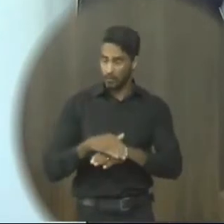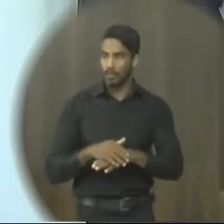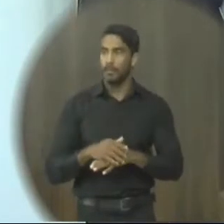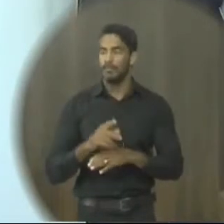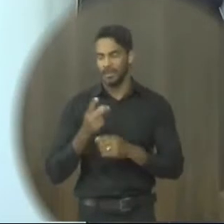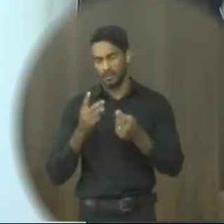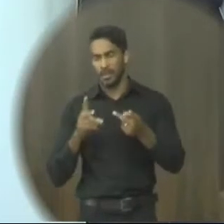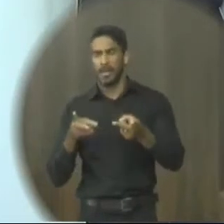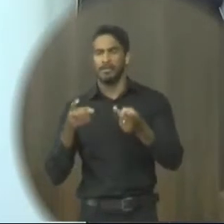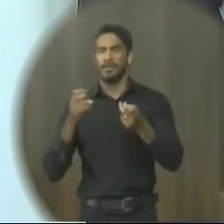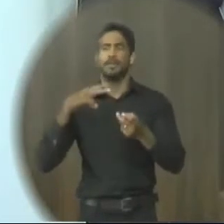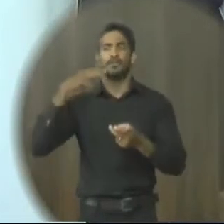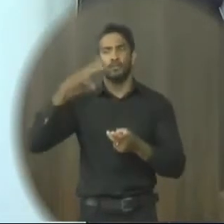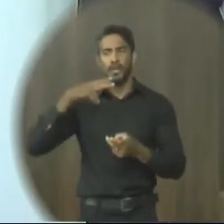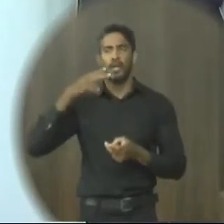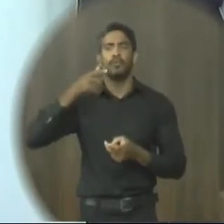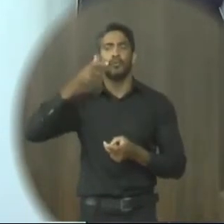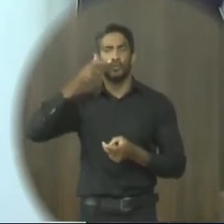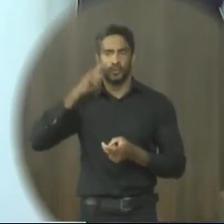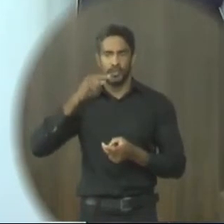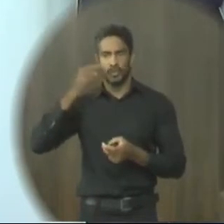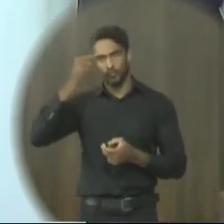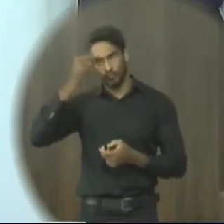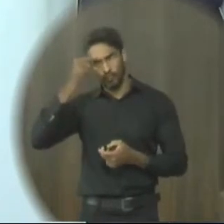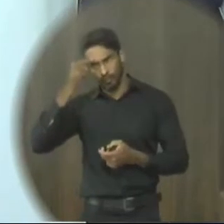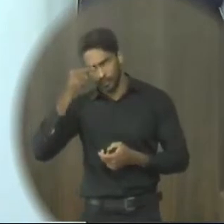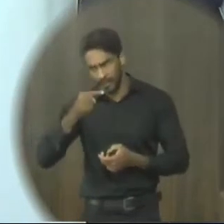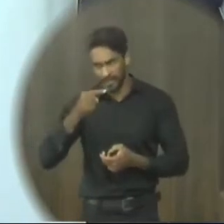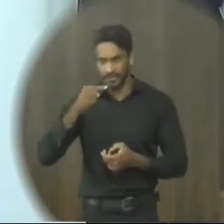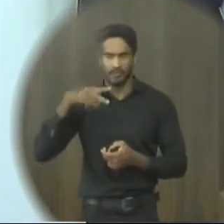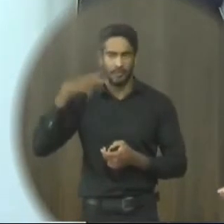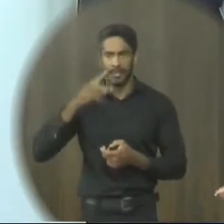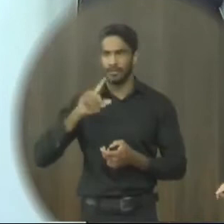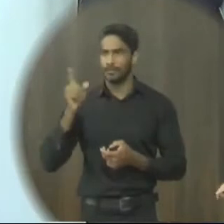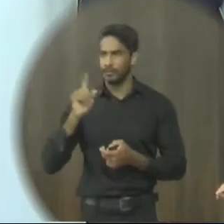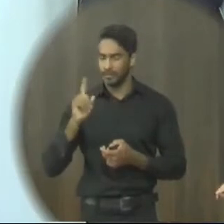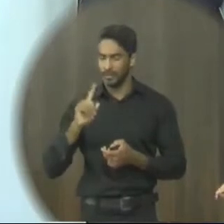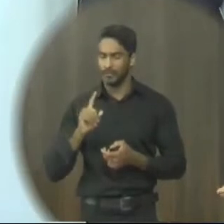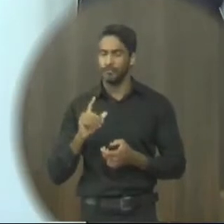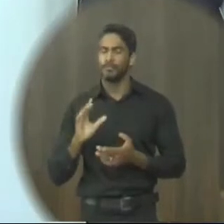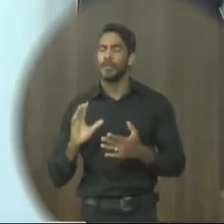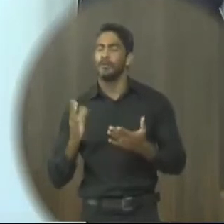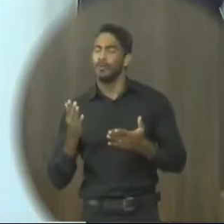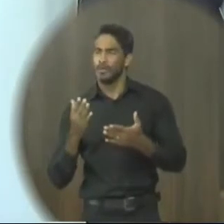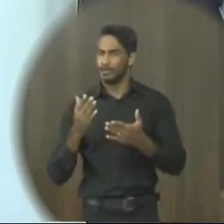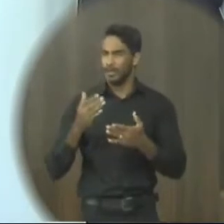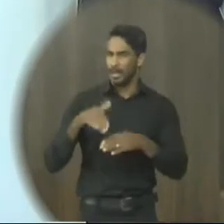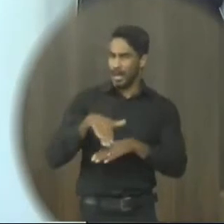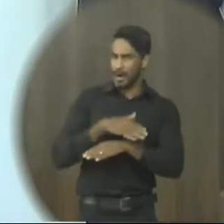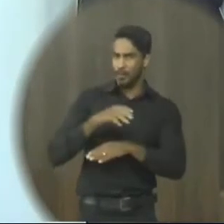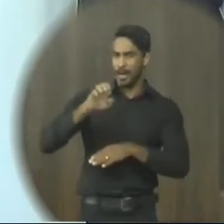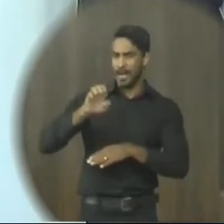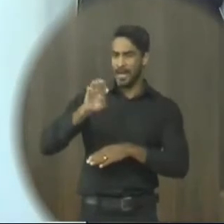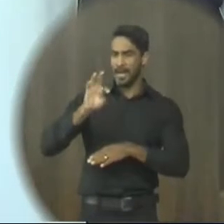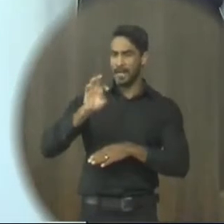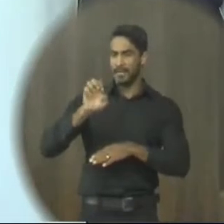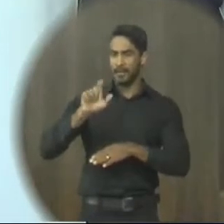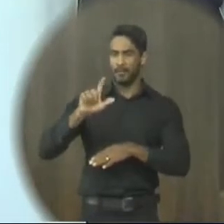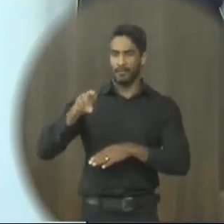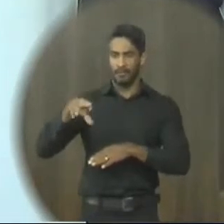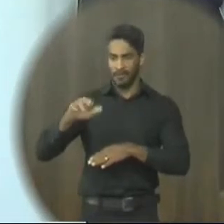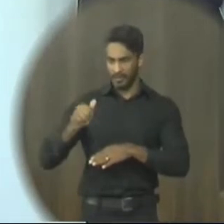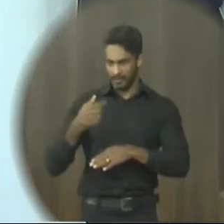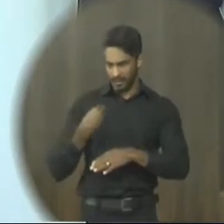louvável se um vereador conseguir, que isso não é obrigação do vereador. E quando foi para a rua Etelvina, não é porque eu moro na rua Etelvina,